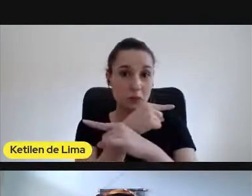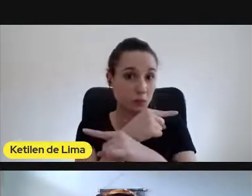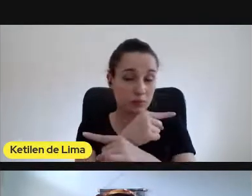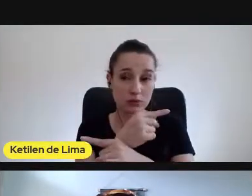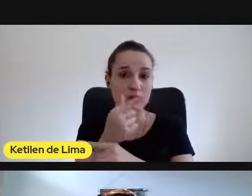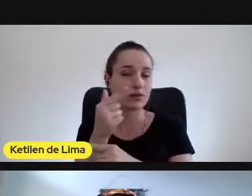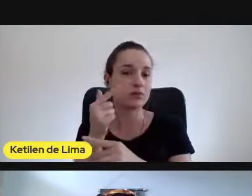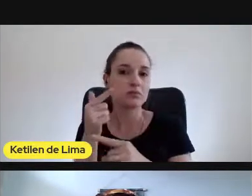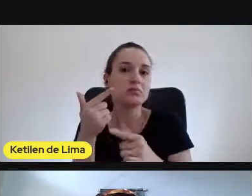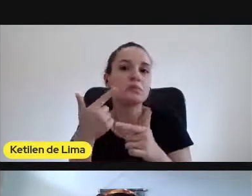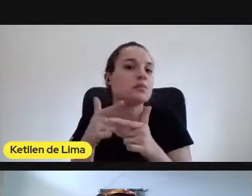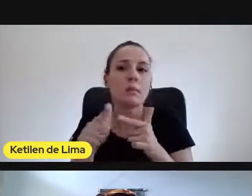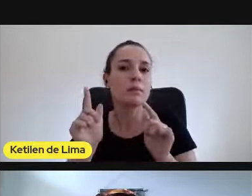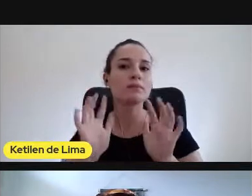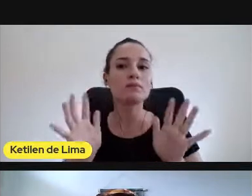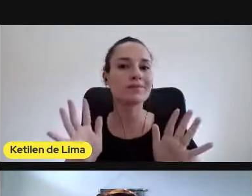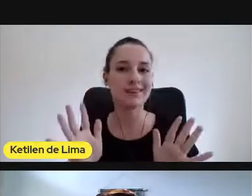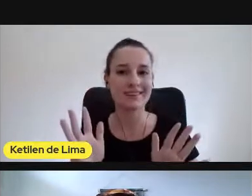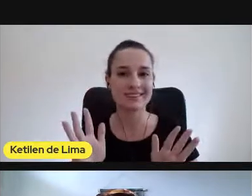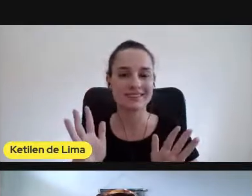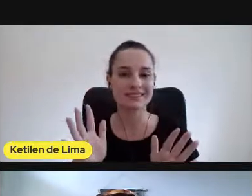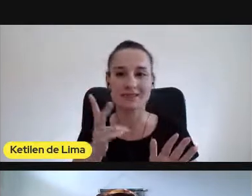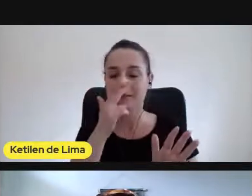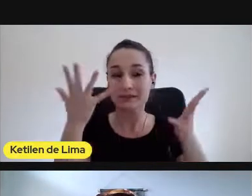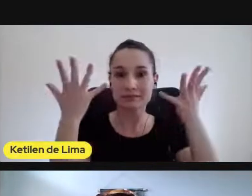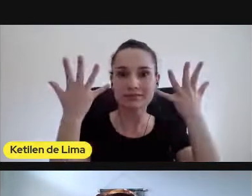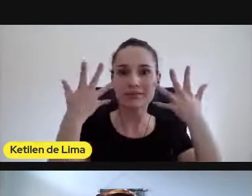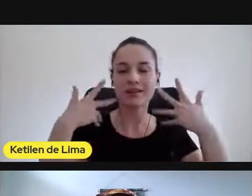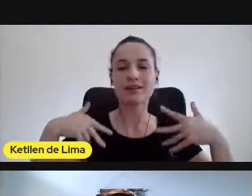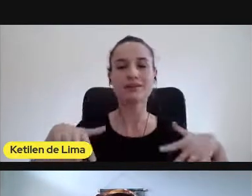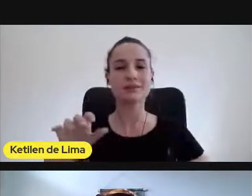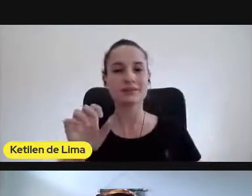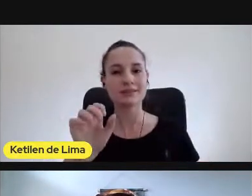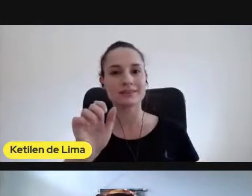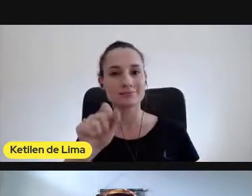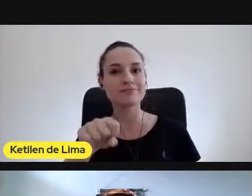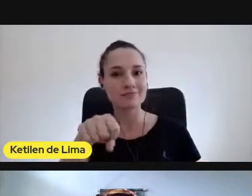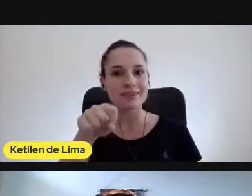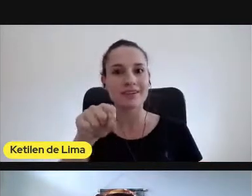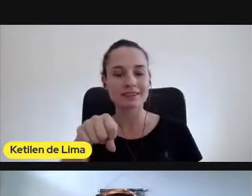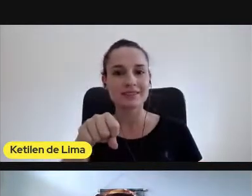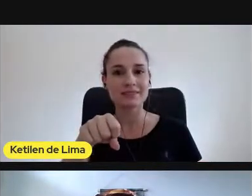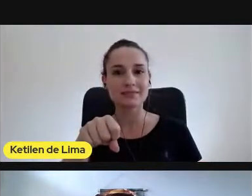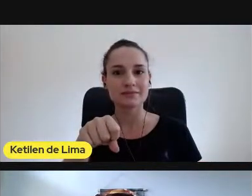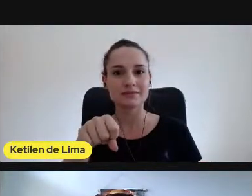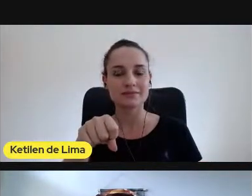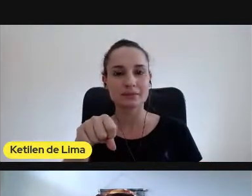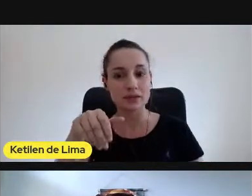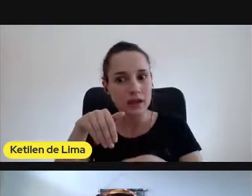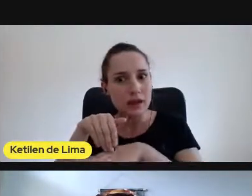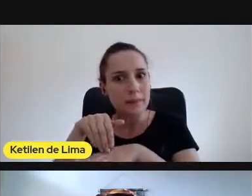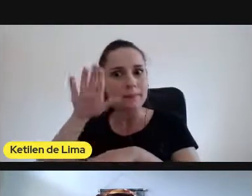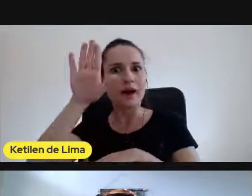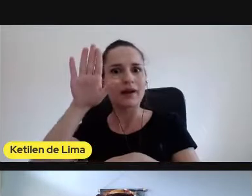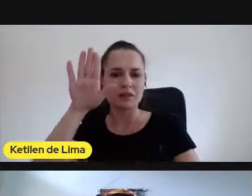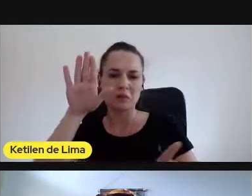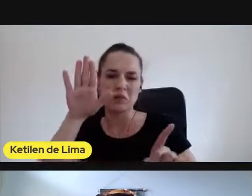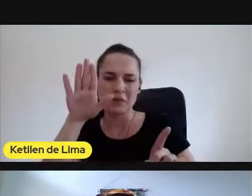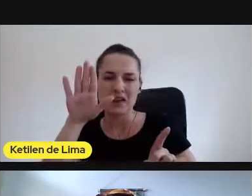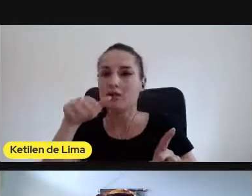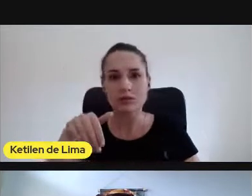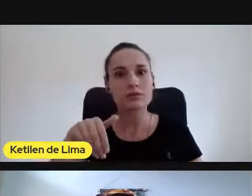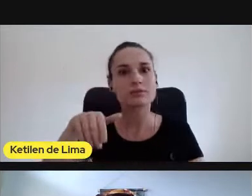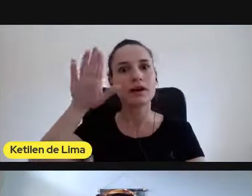E eu acho que isso é muito mais natureza do que não. É que as coisas sejam diferentes e que possam coexistir,